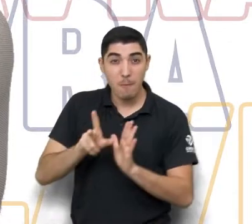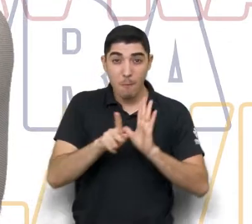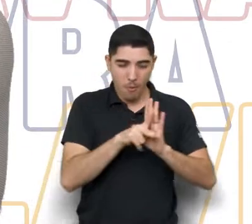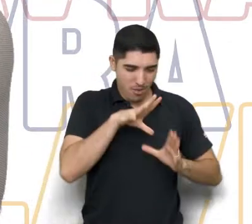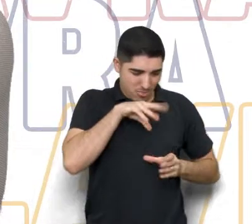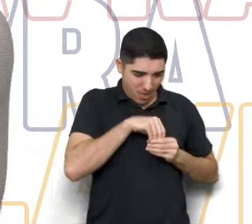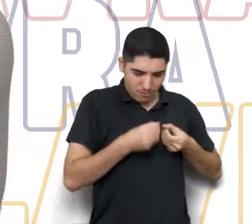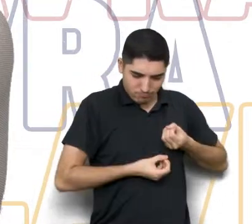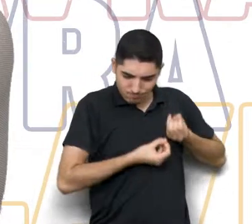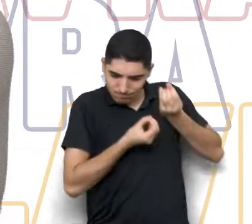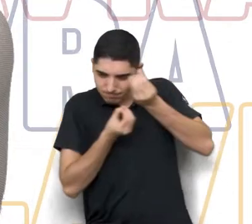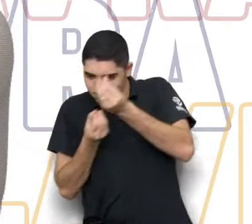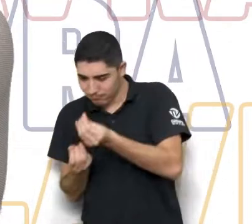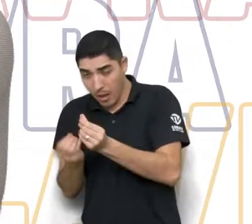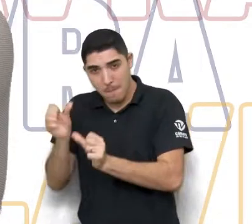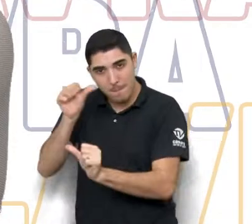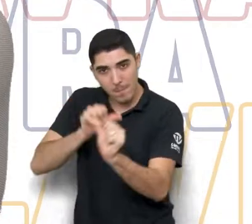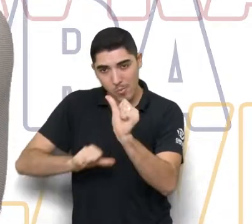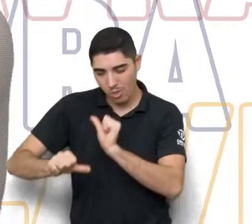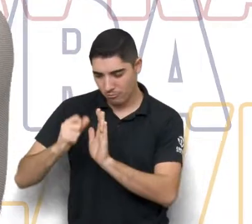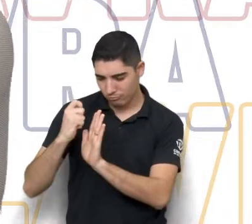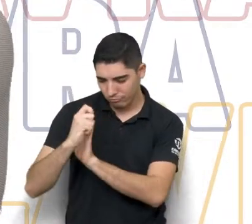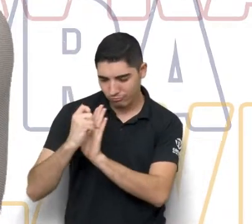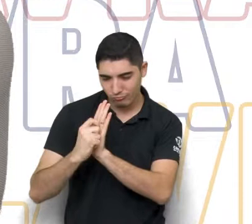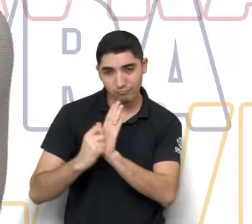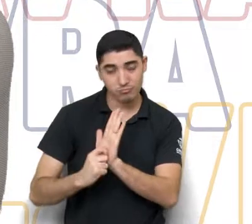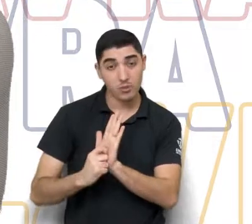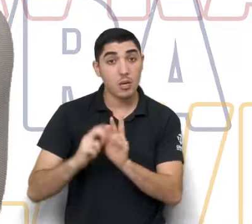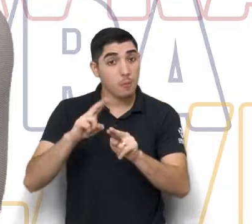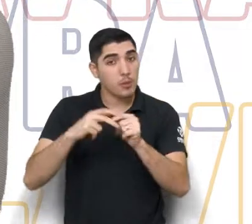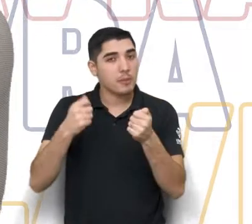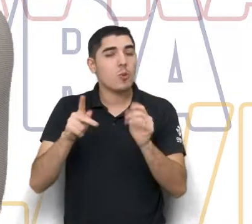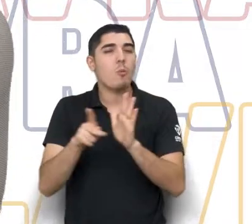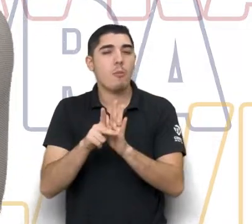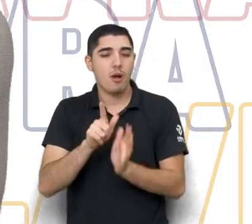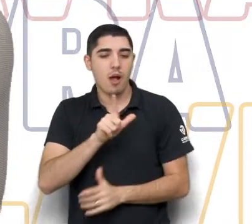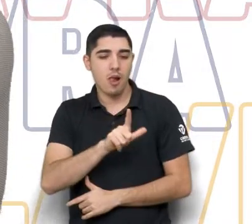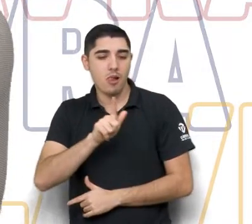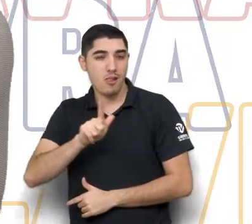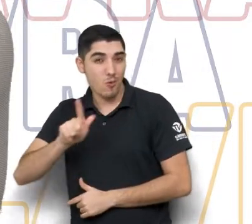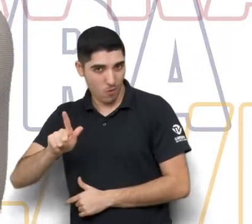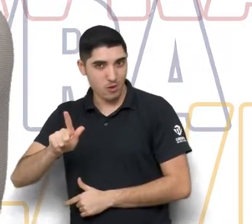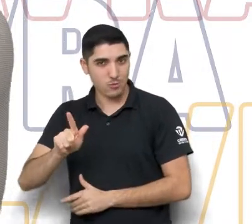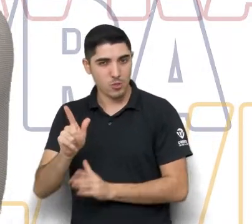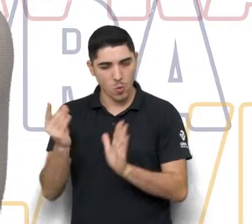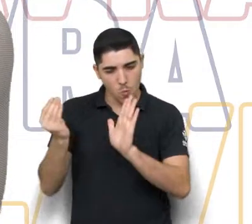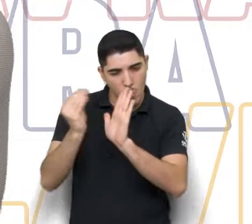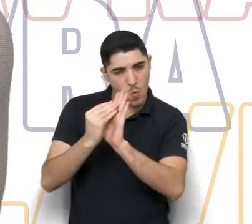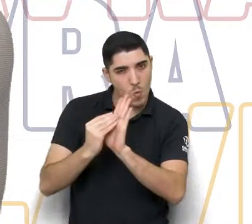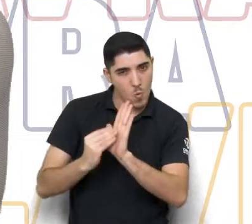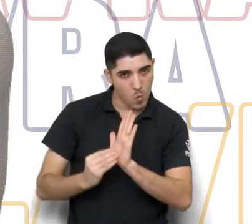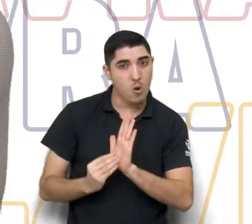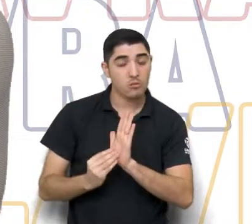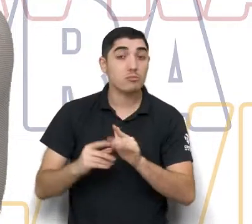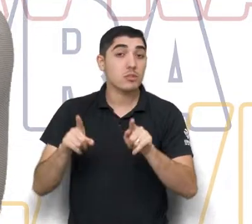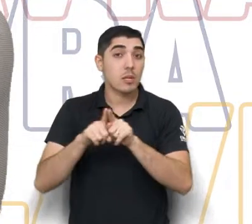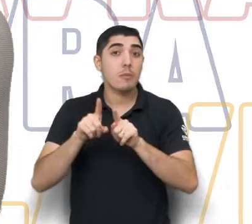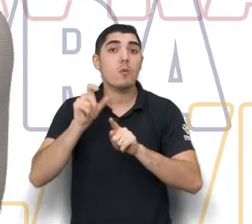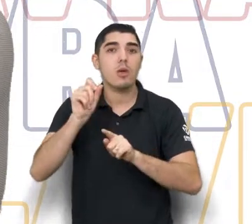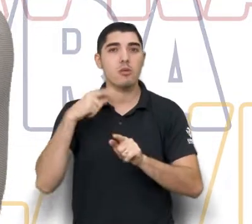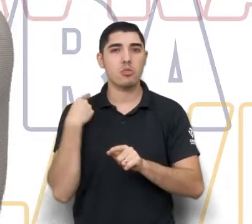para materializar a poesia é preciso usar os recursos de linguagem, né? É preciso ter uma bagagem também de